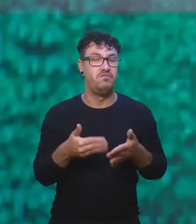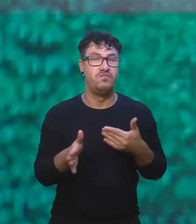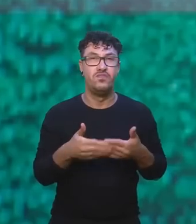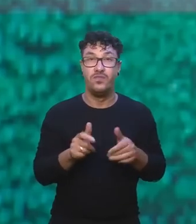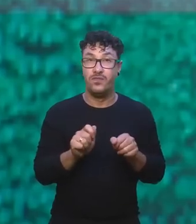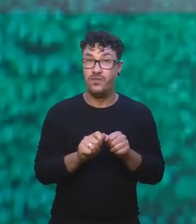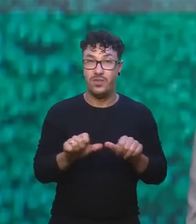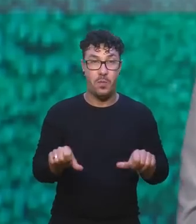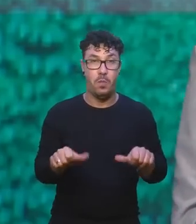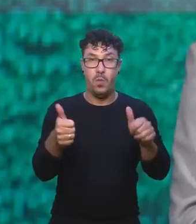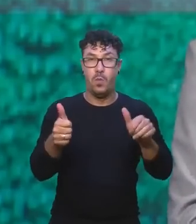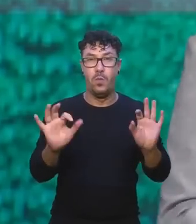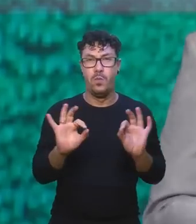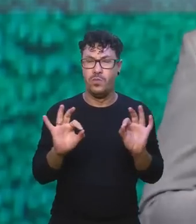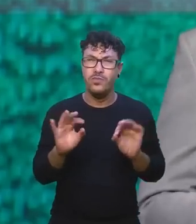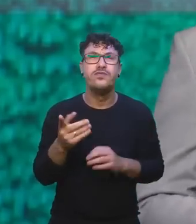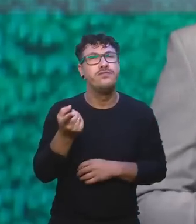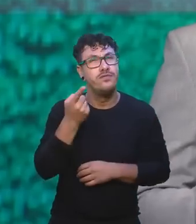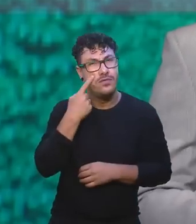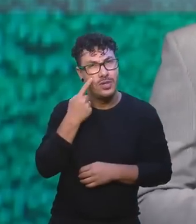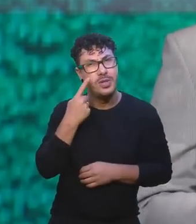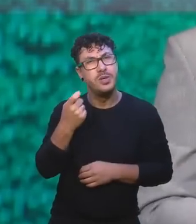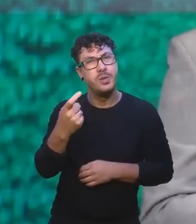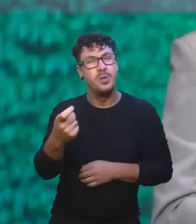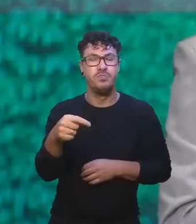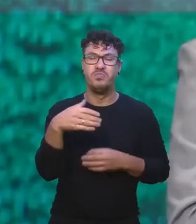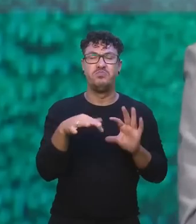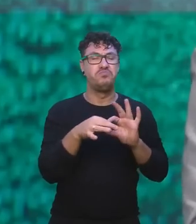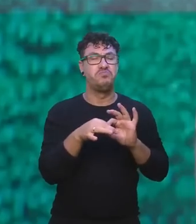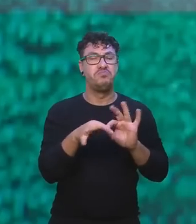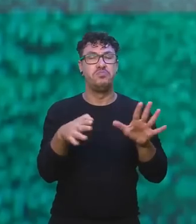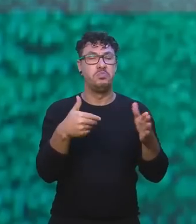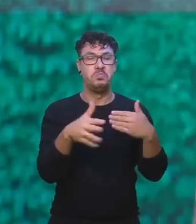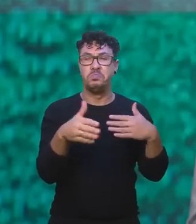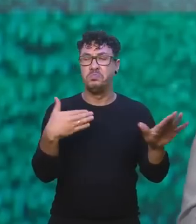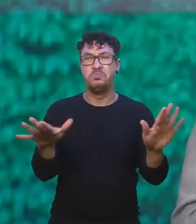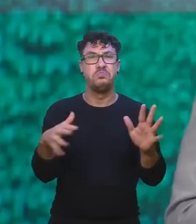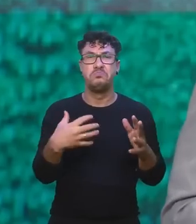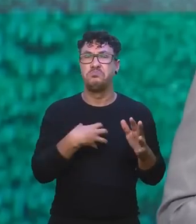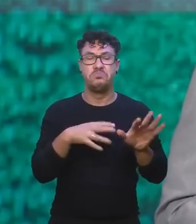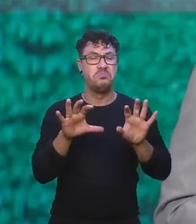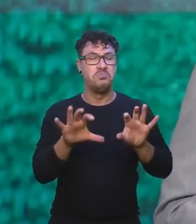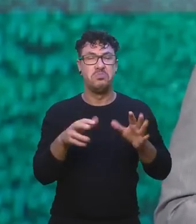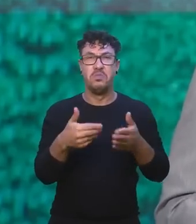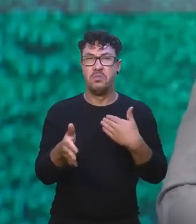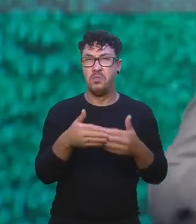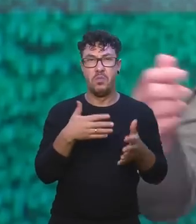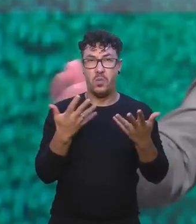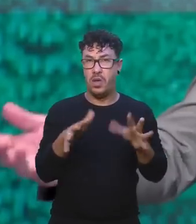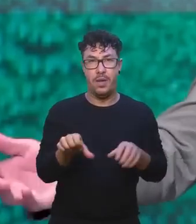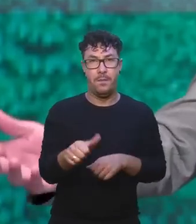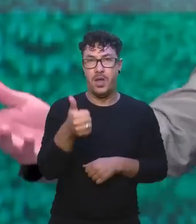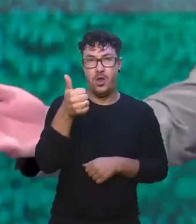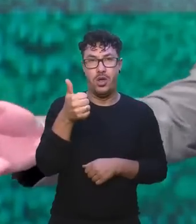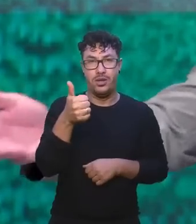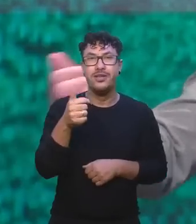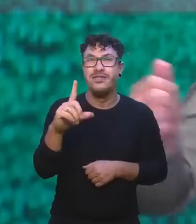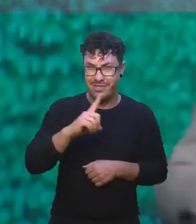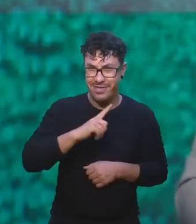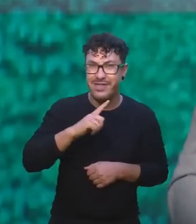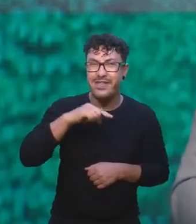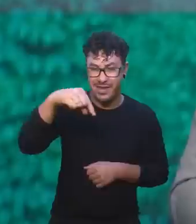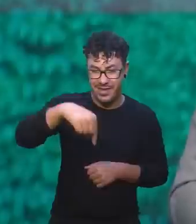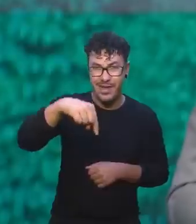por melhorias. Olha que interessante, gostam de deixar as coisas como estão. E aí nós vamos encontrar pessoas assim no